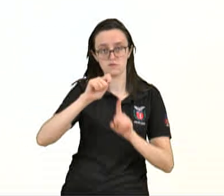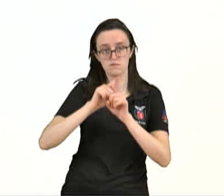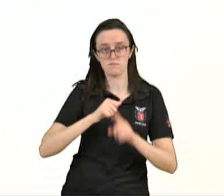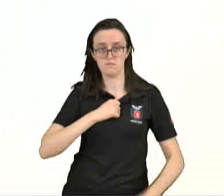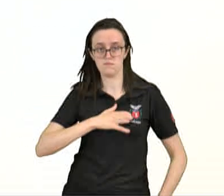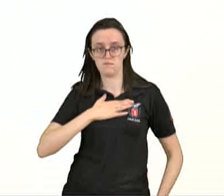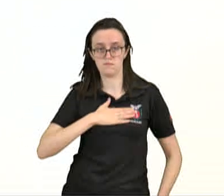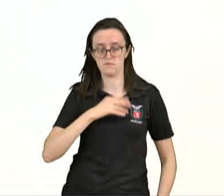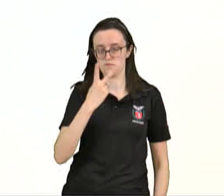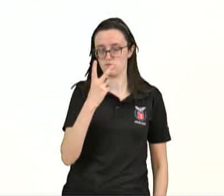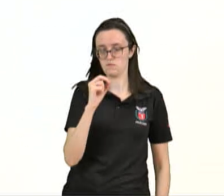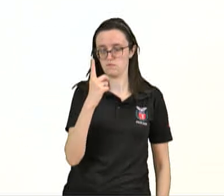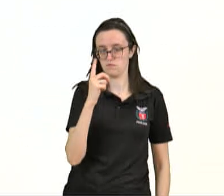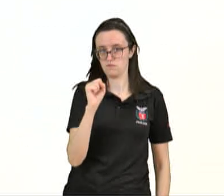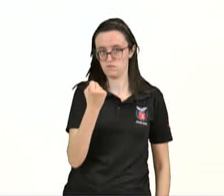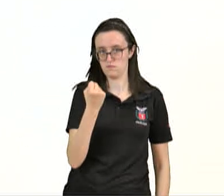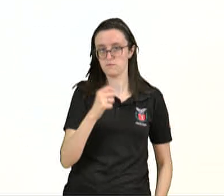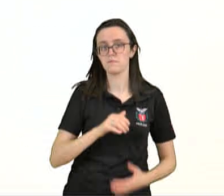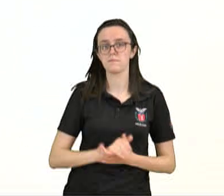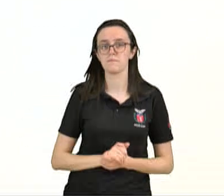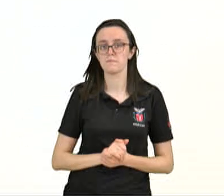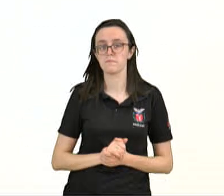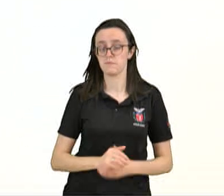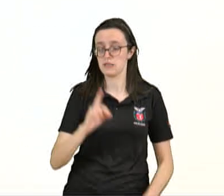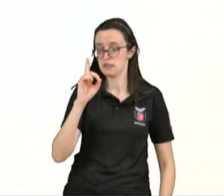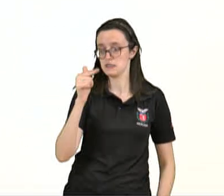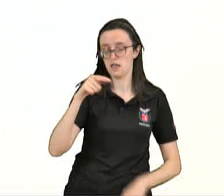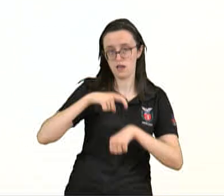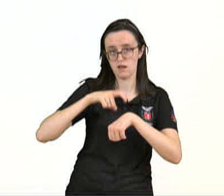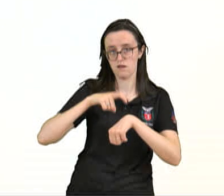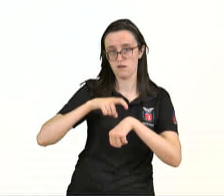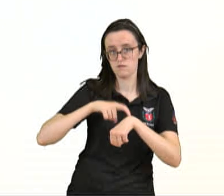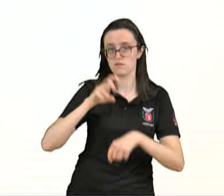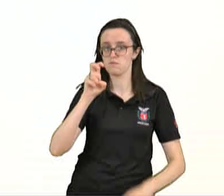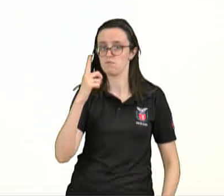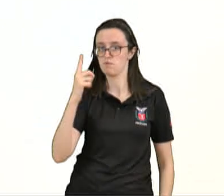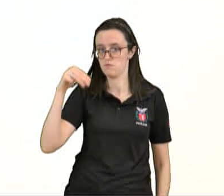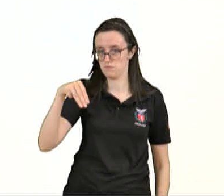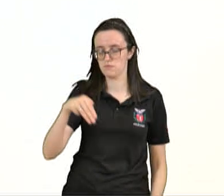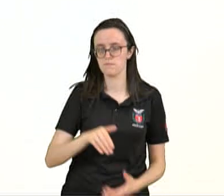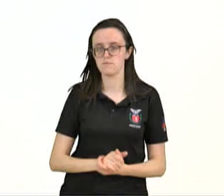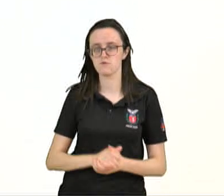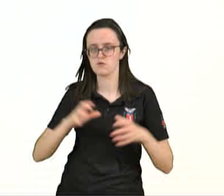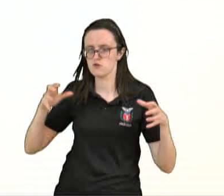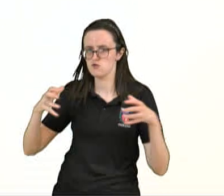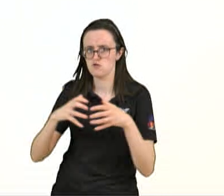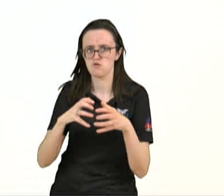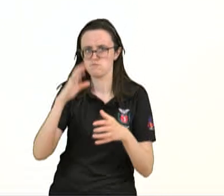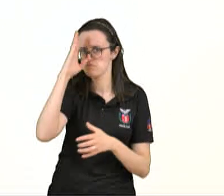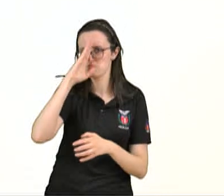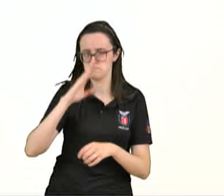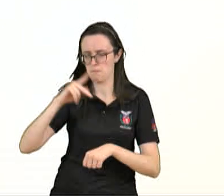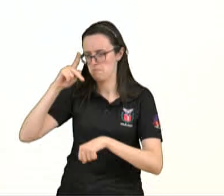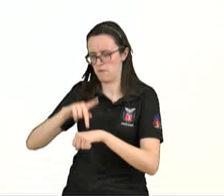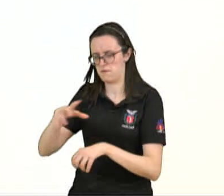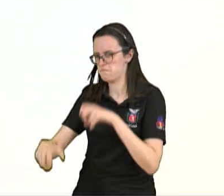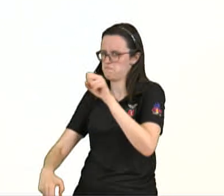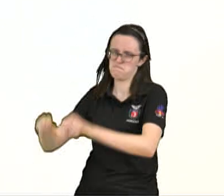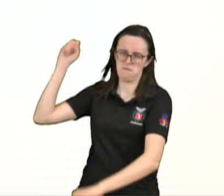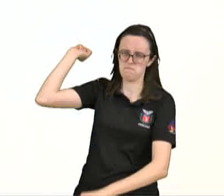19/8/2018, às 5h51. Grupos de brasileiros atiraram pedras e